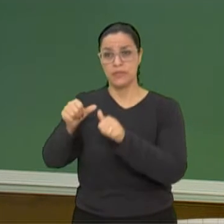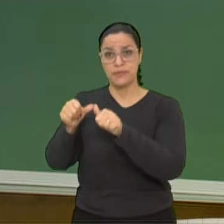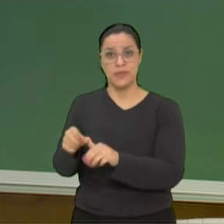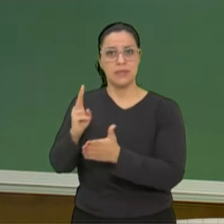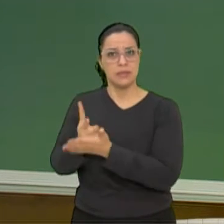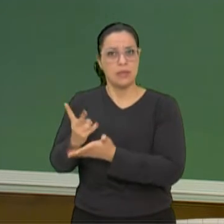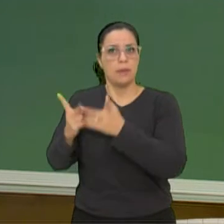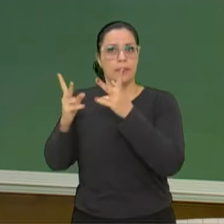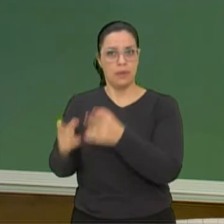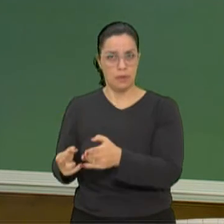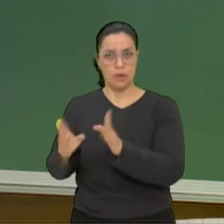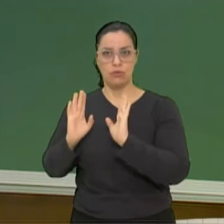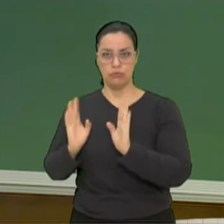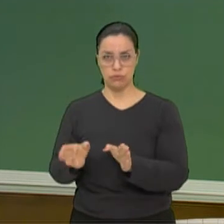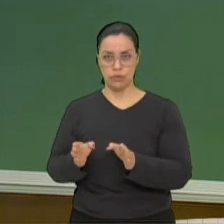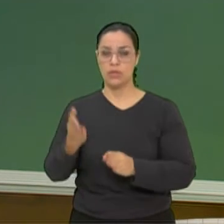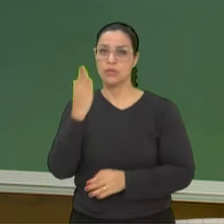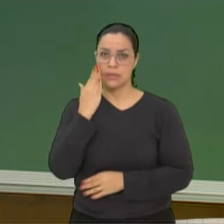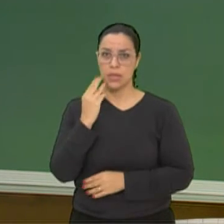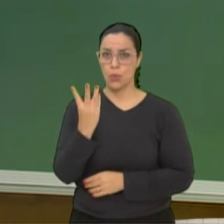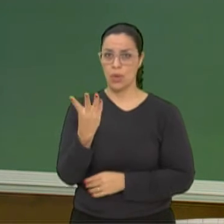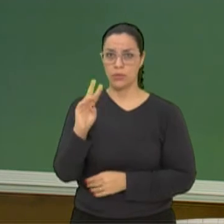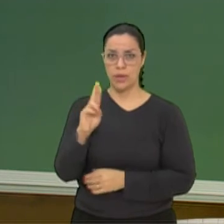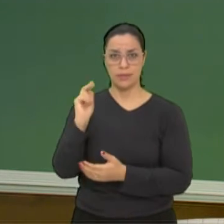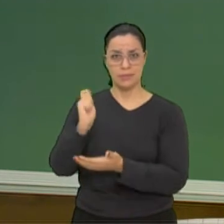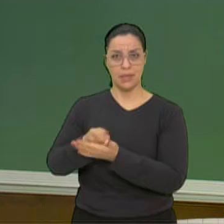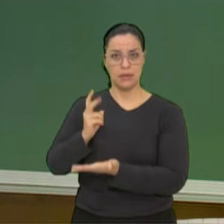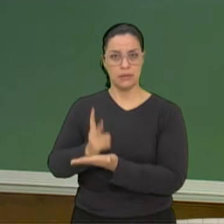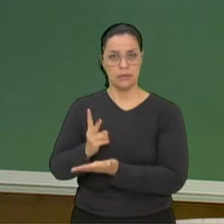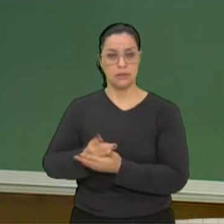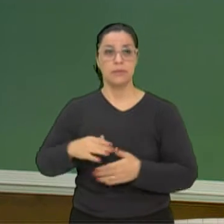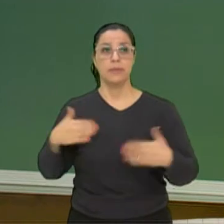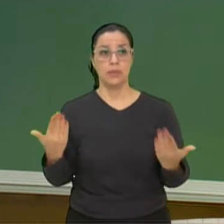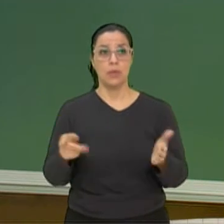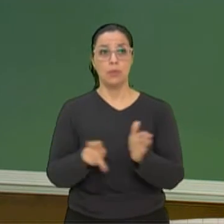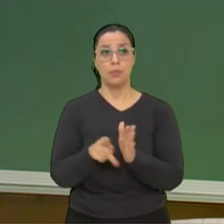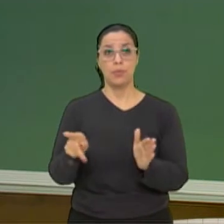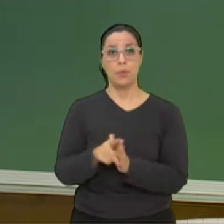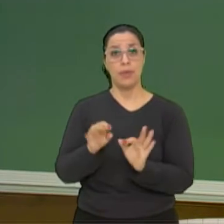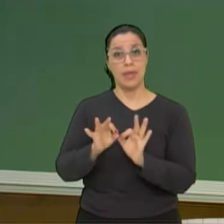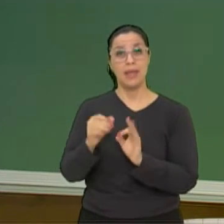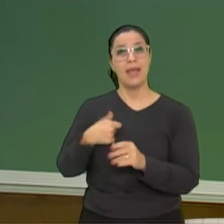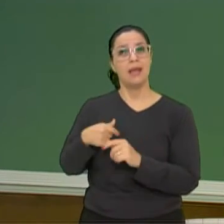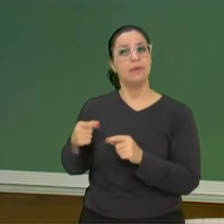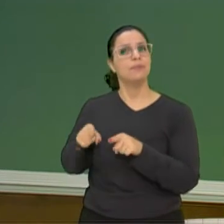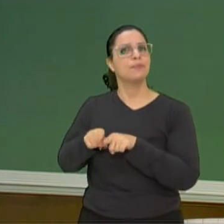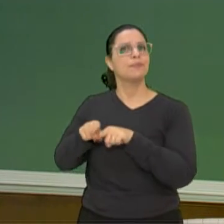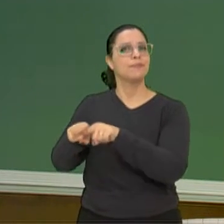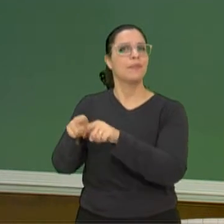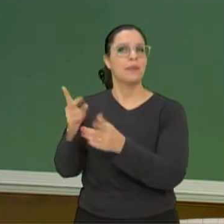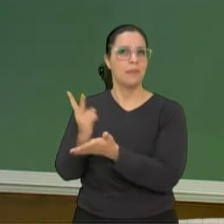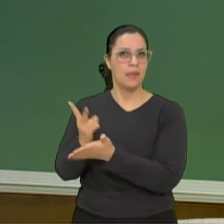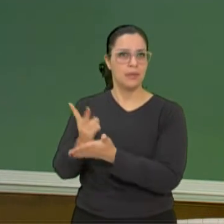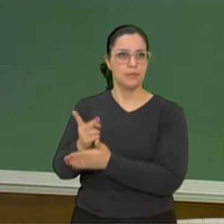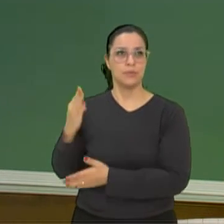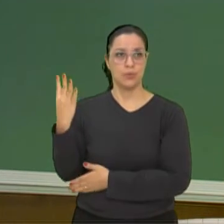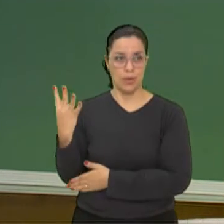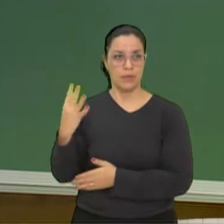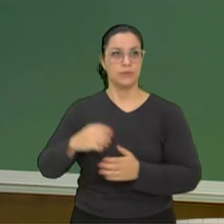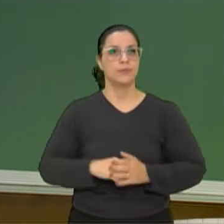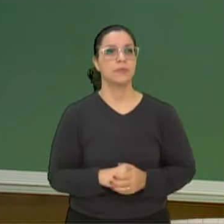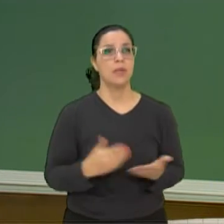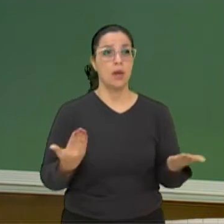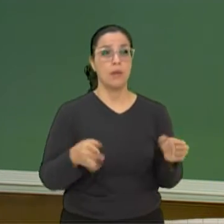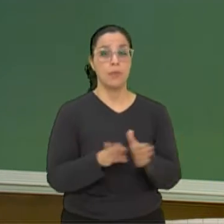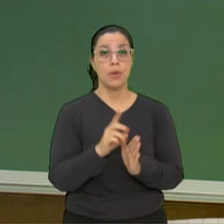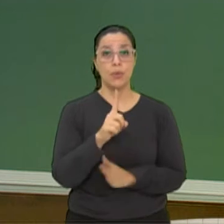fixo, tá lá já definido que você vai pagar R$ 4,00 pelo menos, né? Então ele é o nosso coeficiente linear, então tá lá o coeficiente linear é o 4, né?